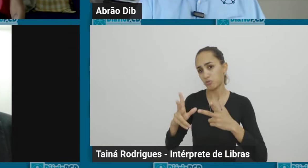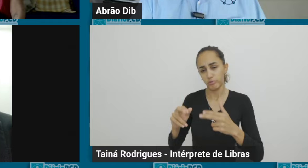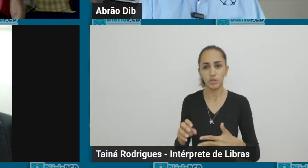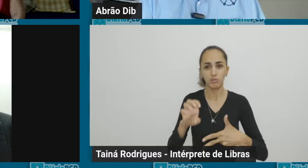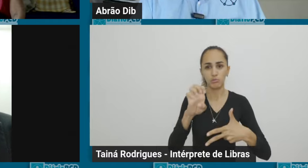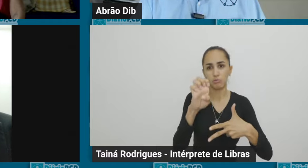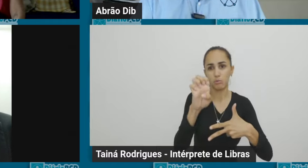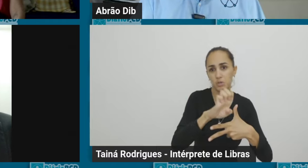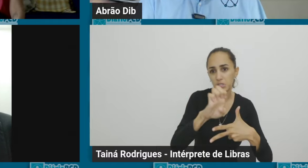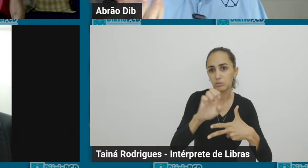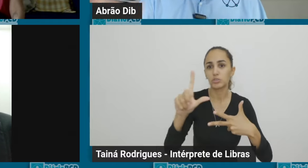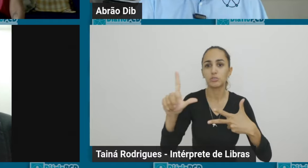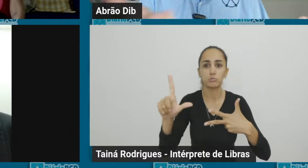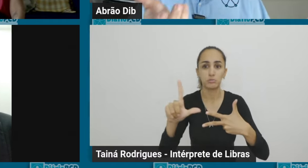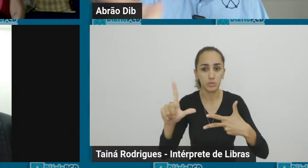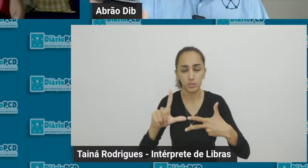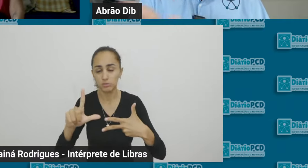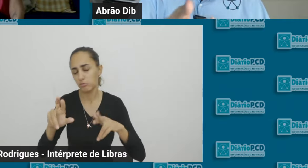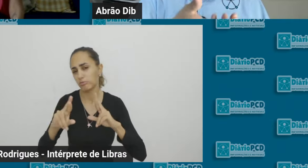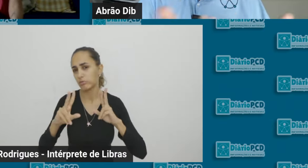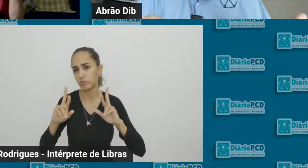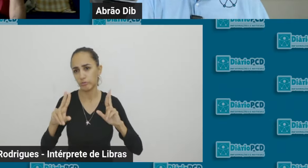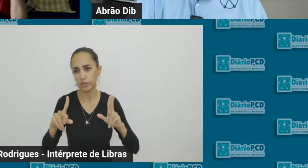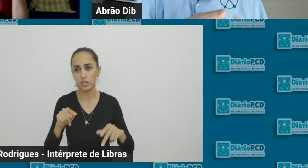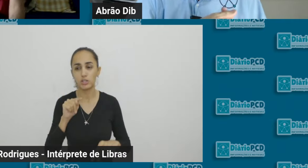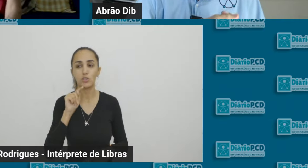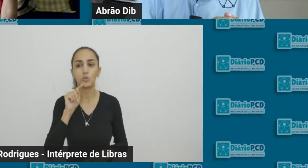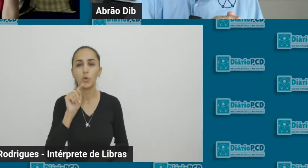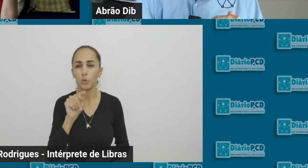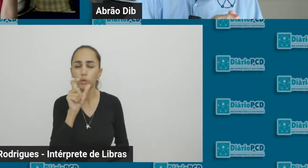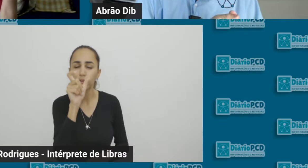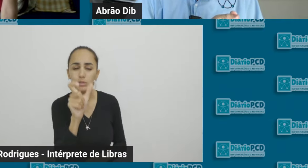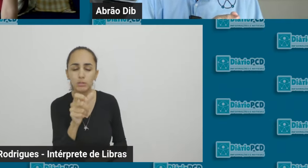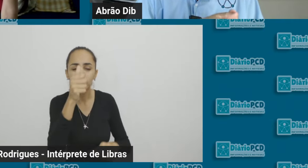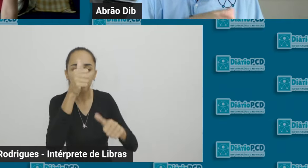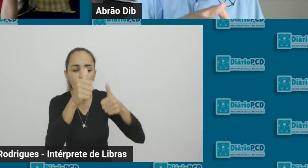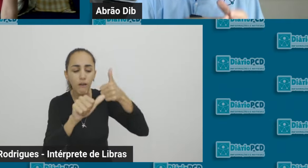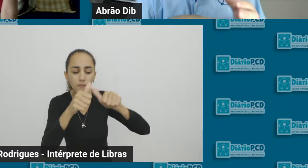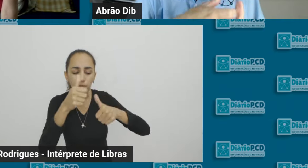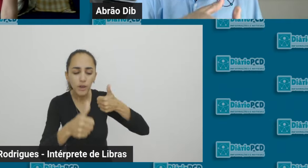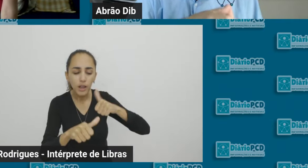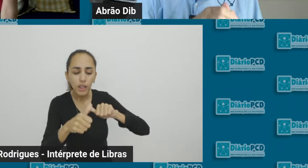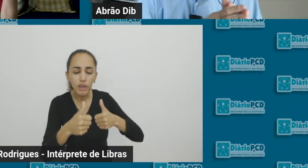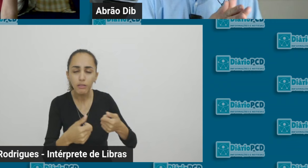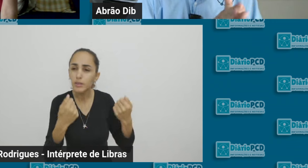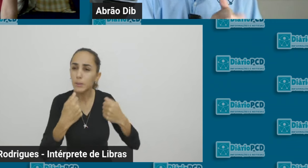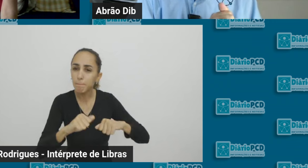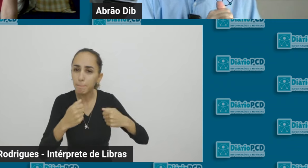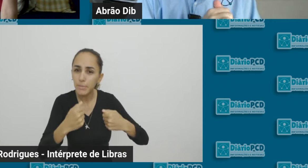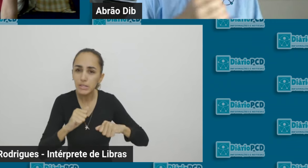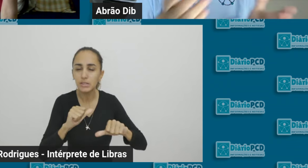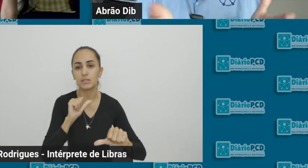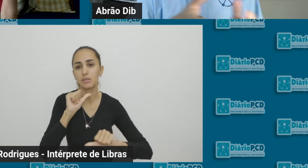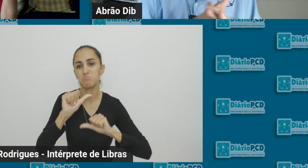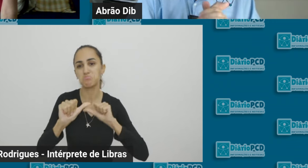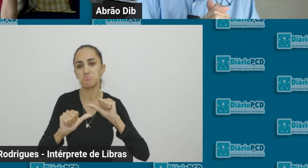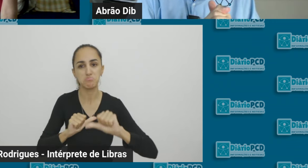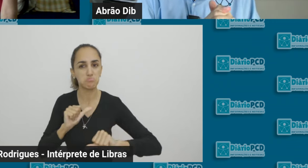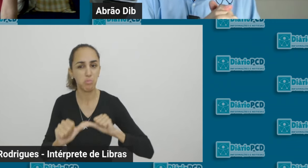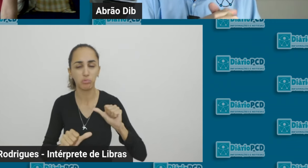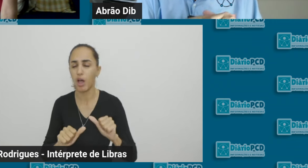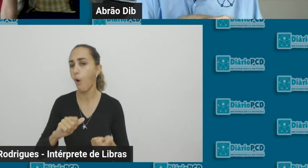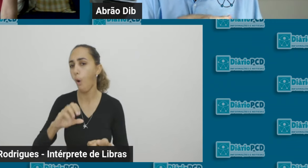que o legislativo, não é? O que que você, que a senhora consegue avaliar de necessidade de alteração ou de